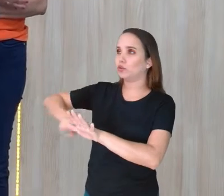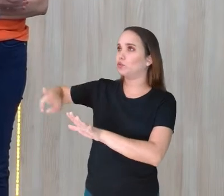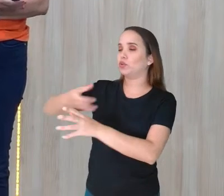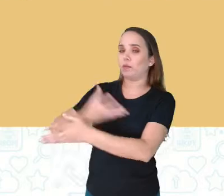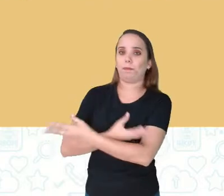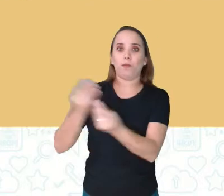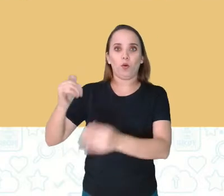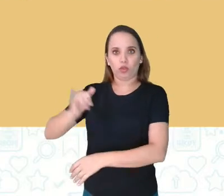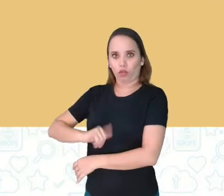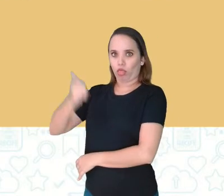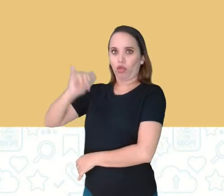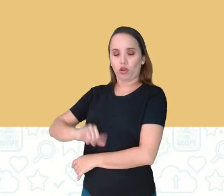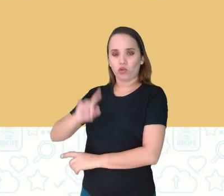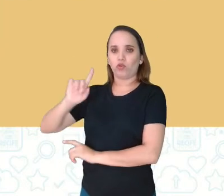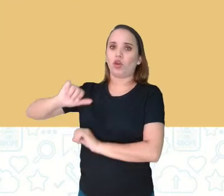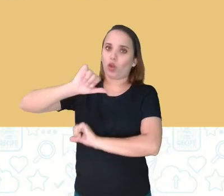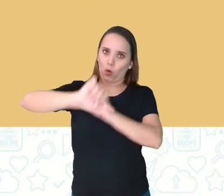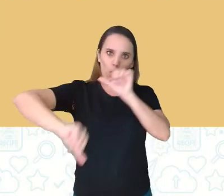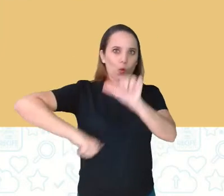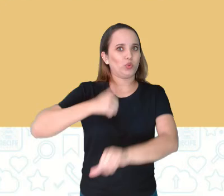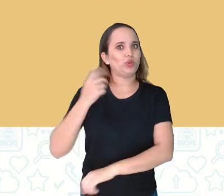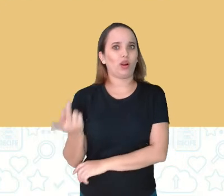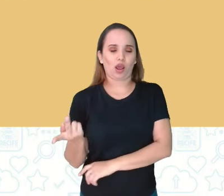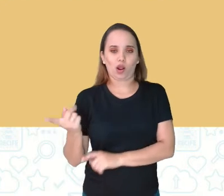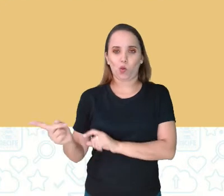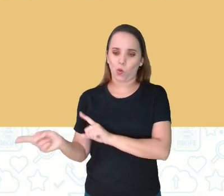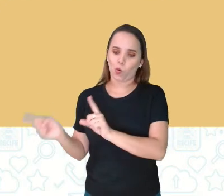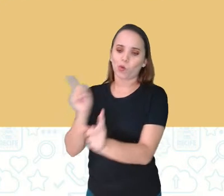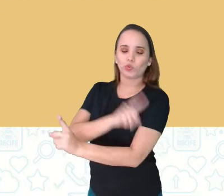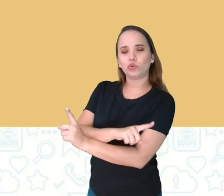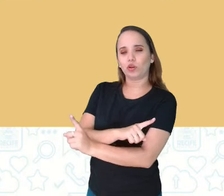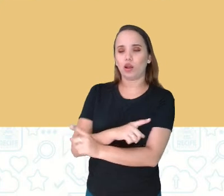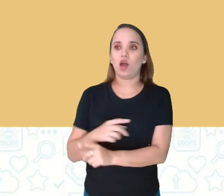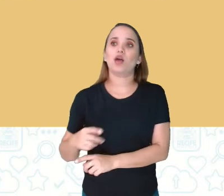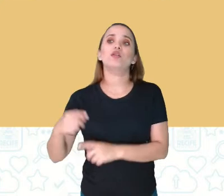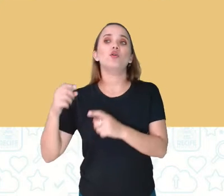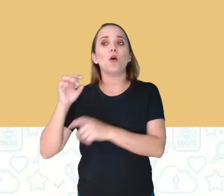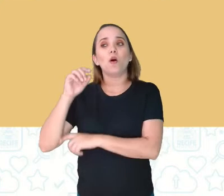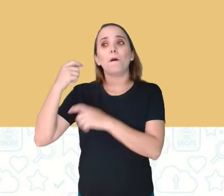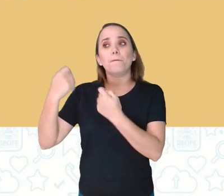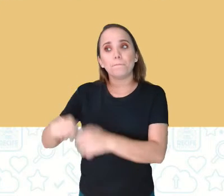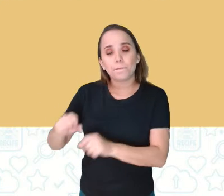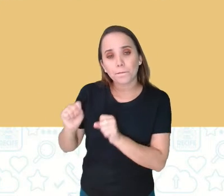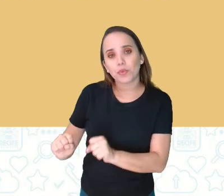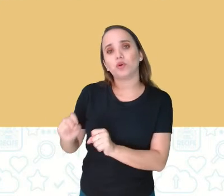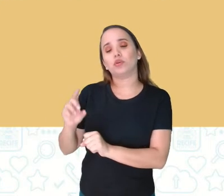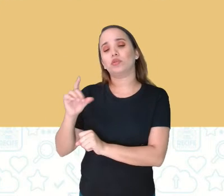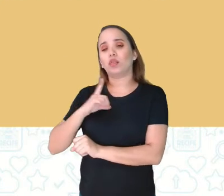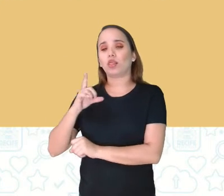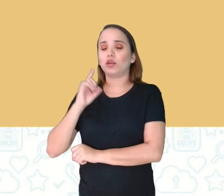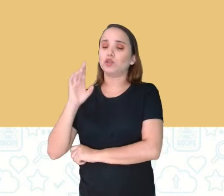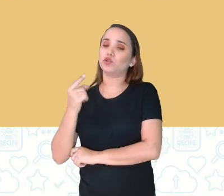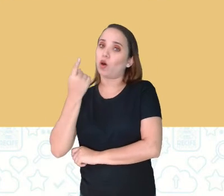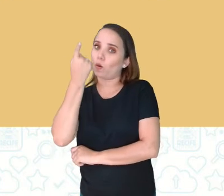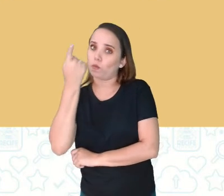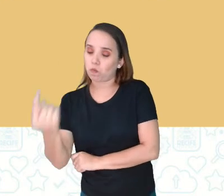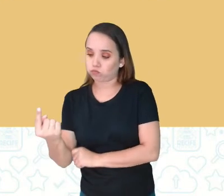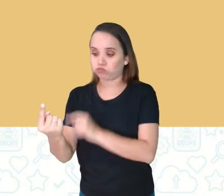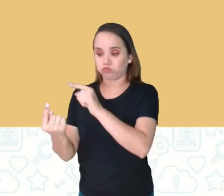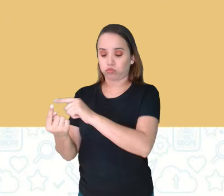da reprodução sexuada. Só um indivíduo pode colonizar um só ambiente. Se existir um só indivíduo, ele